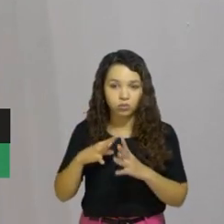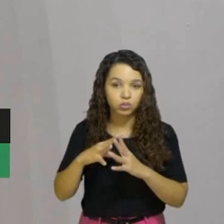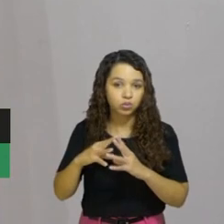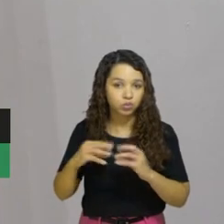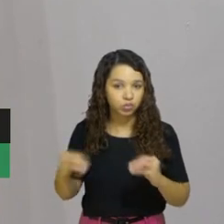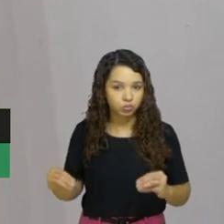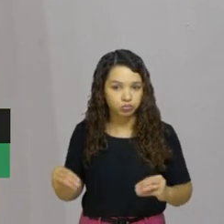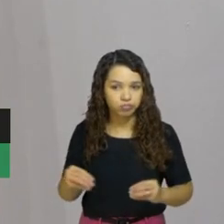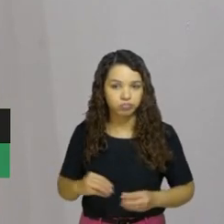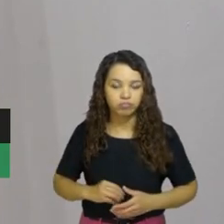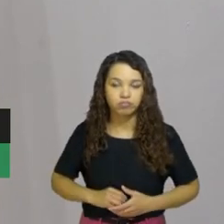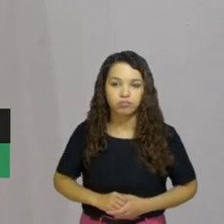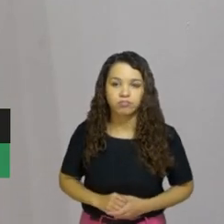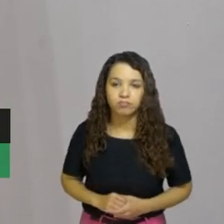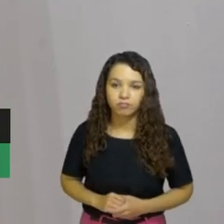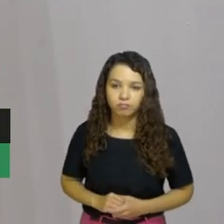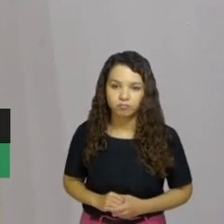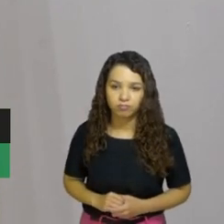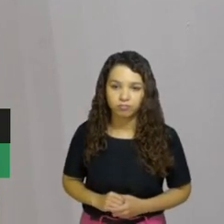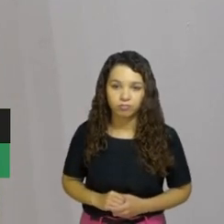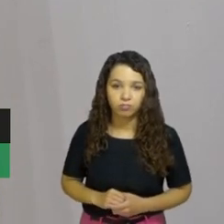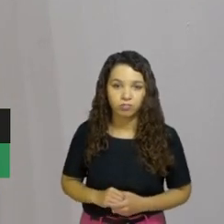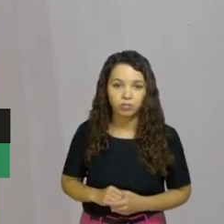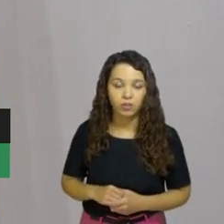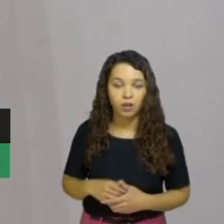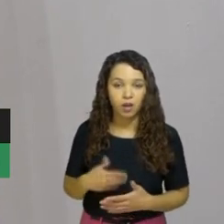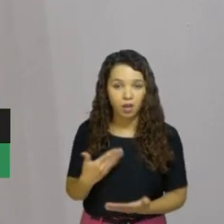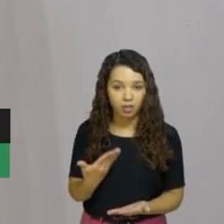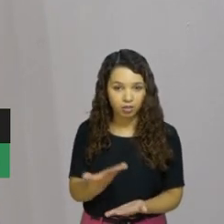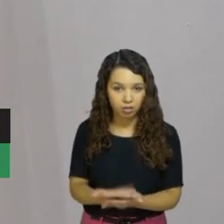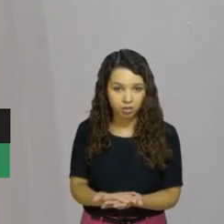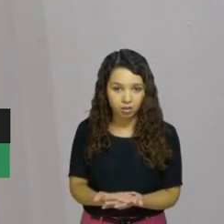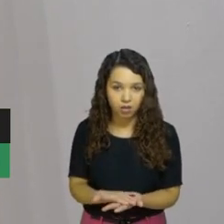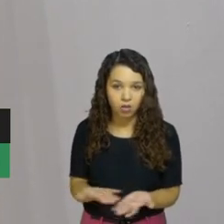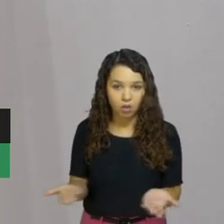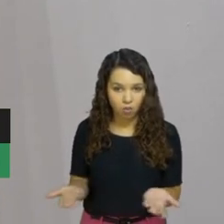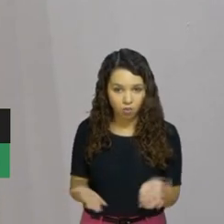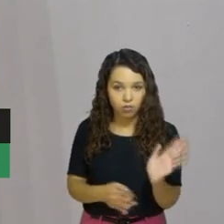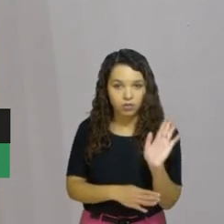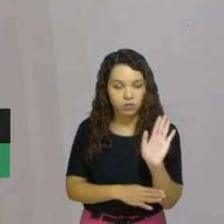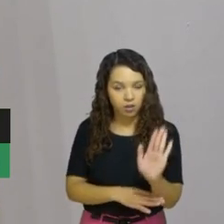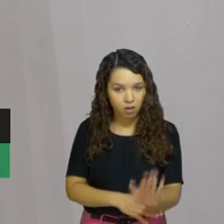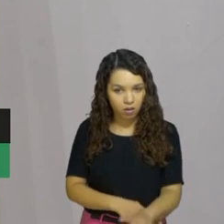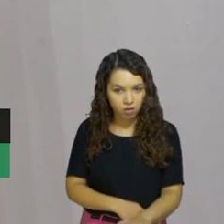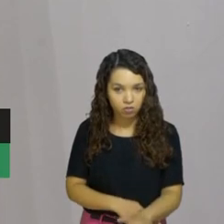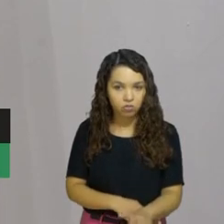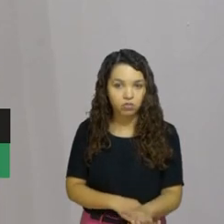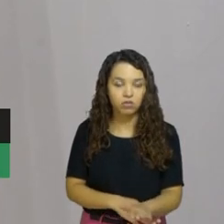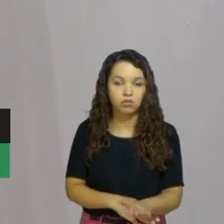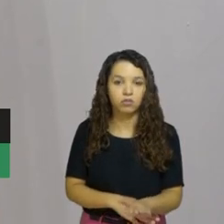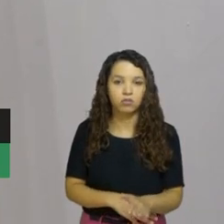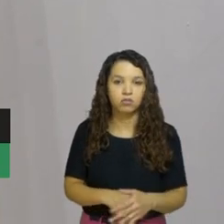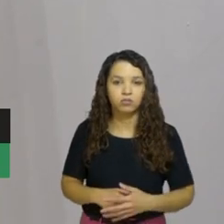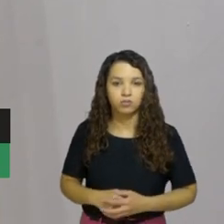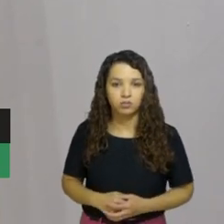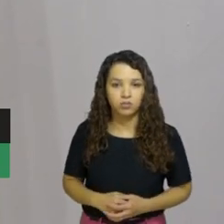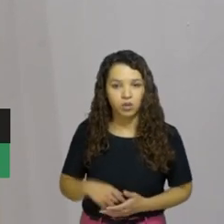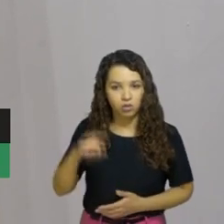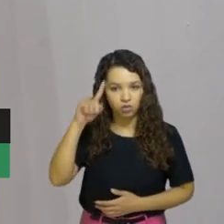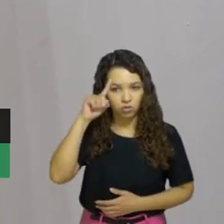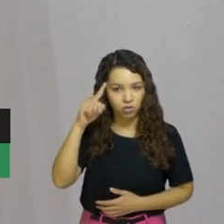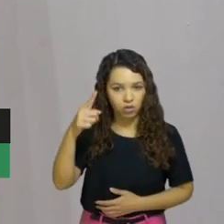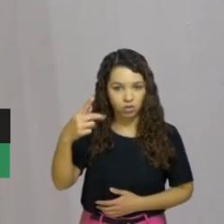desaparecidos. Até a tarde desta terça-feira, dia